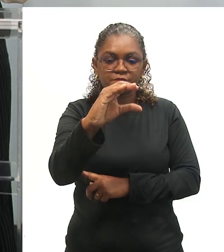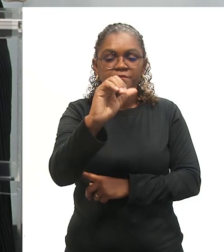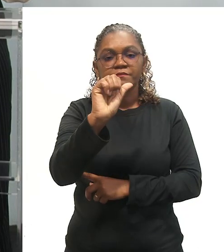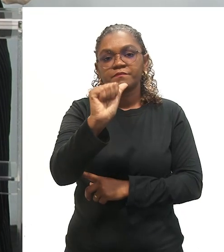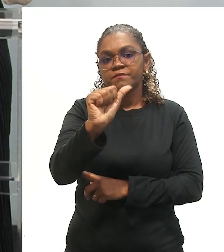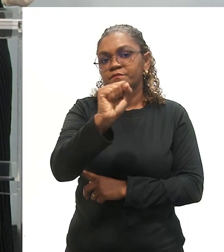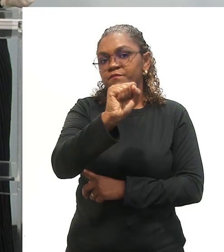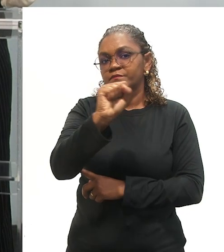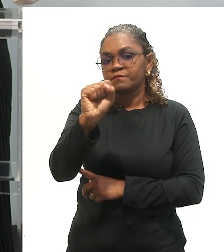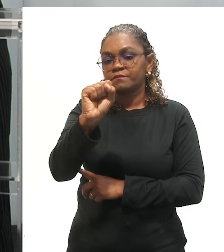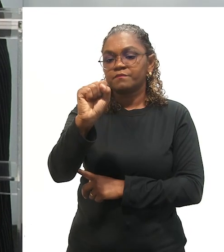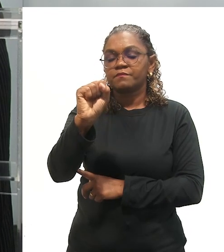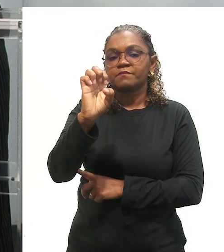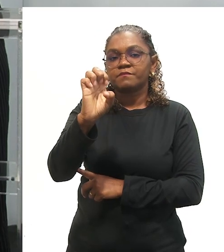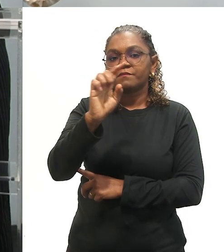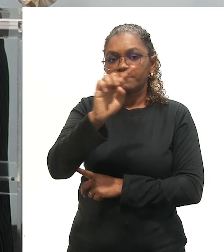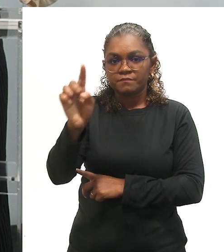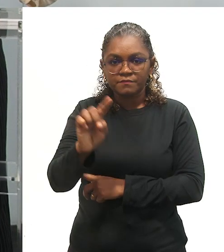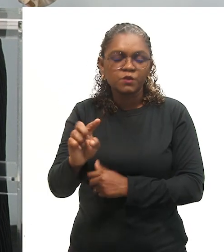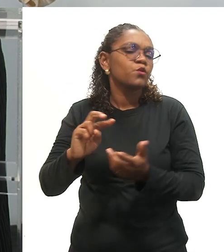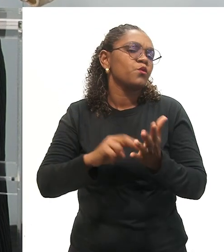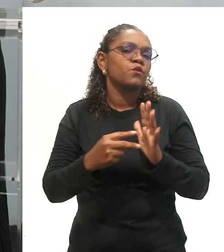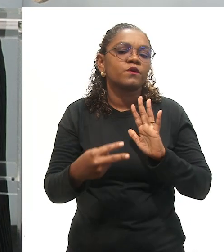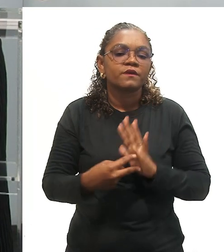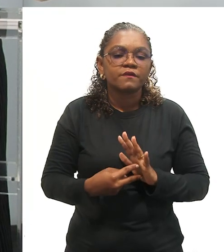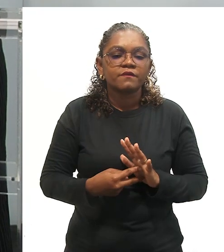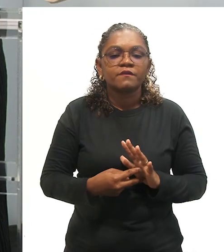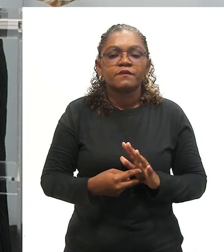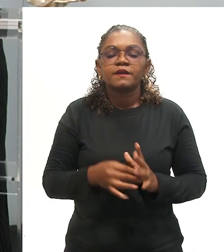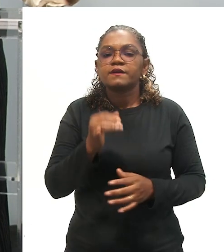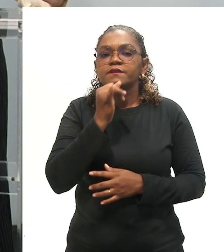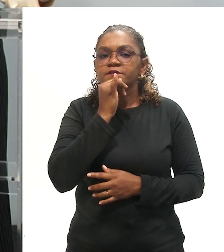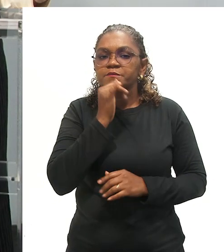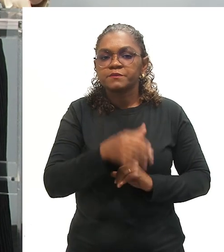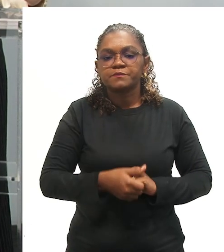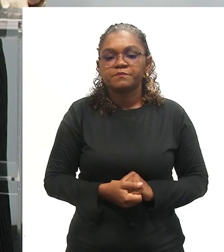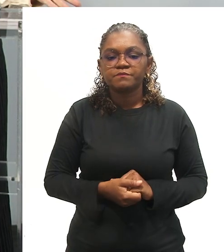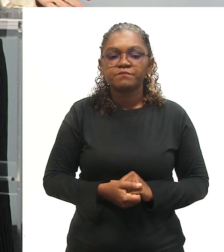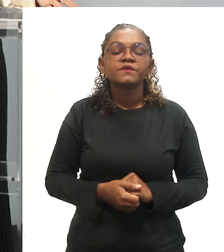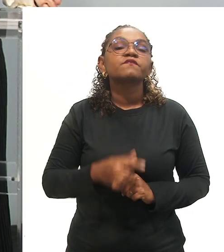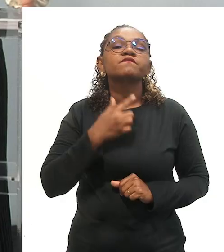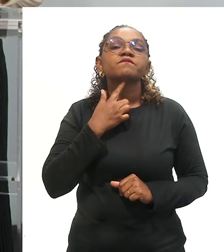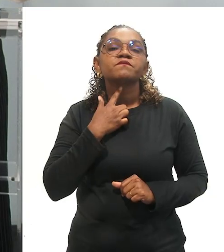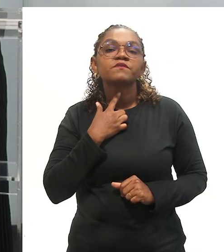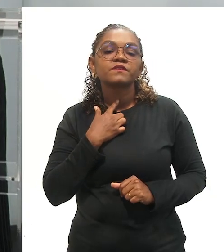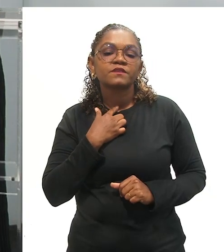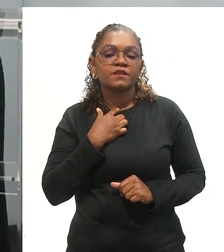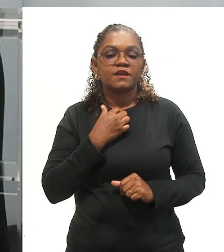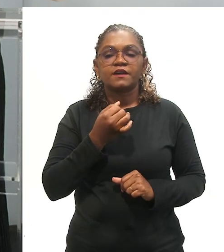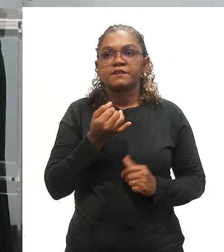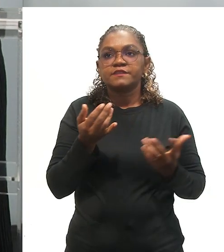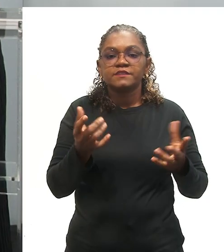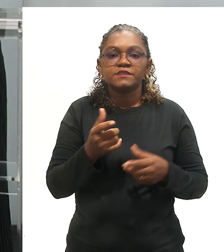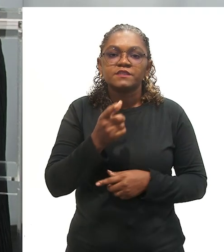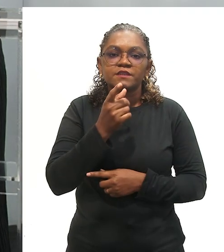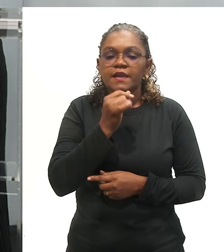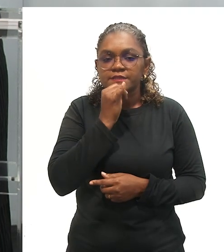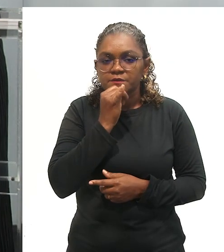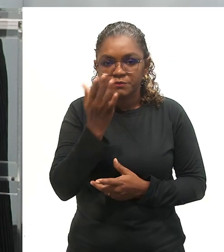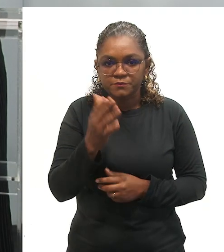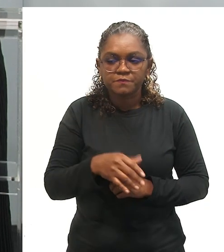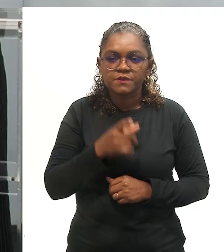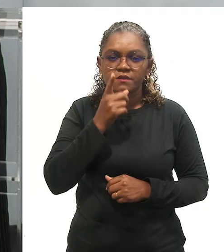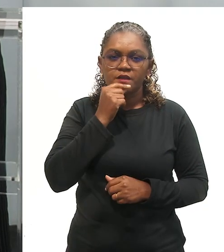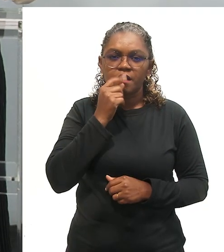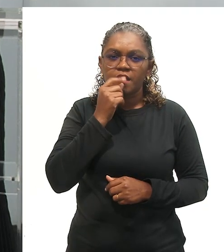num patamar de quantidade abaixo do que a gente gostaria que existisse. Né? Se tivesse água abundante, a gente até tomaria banhos